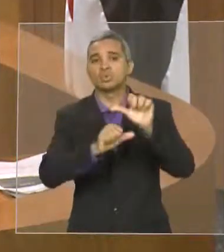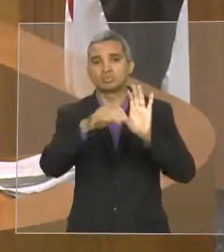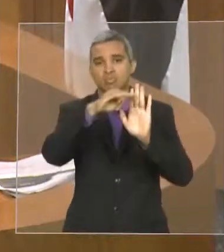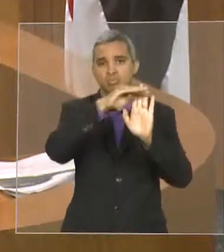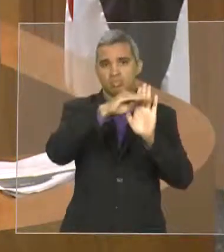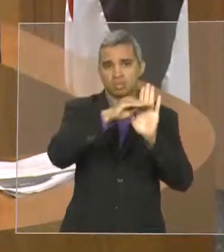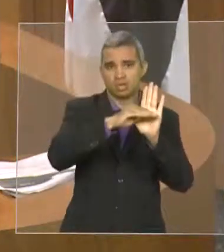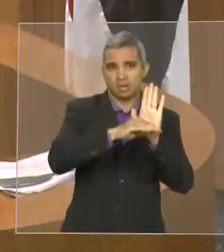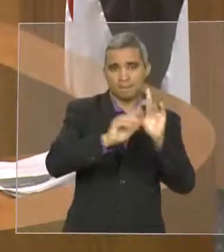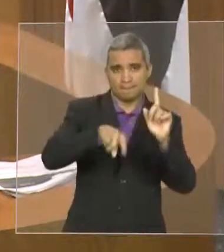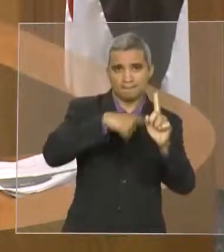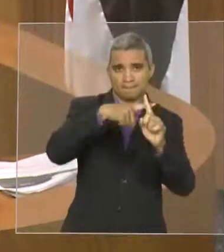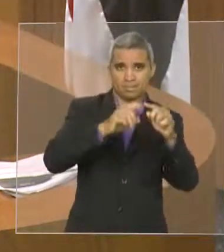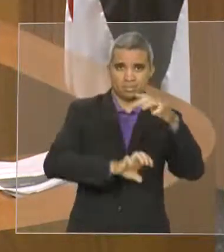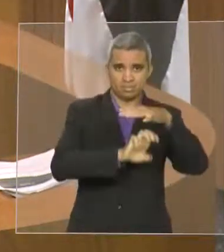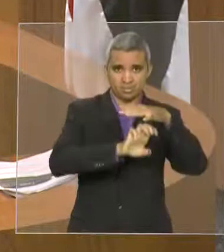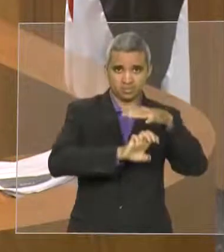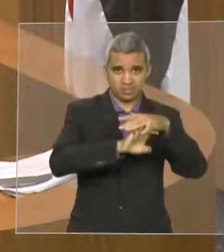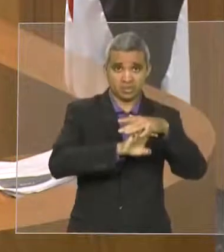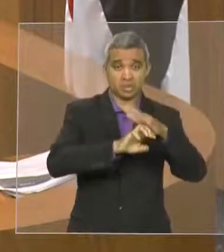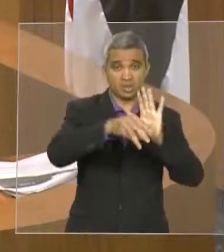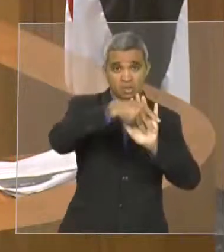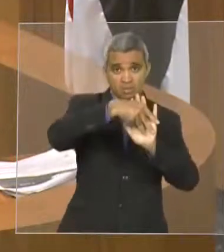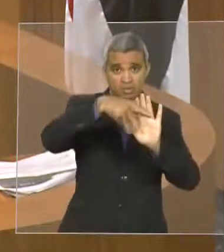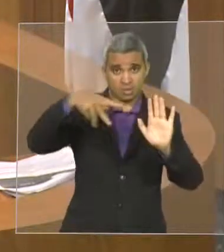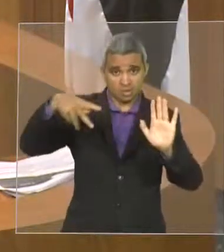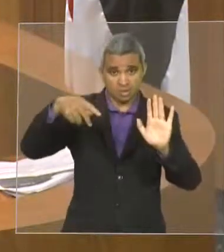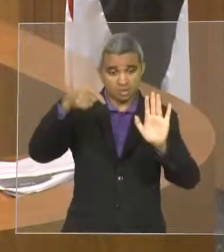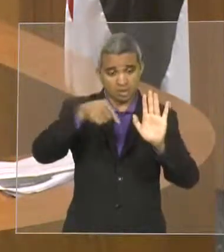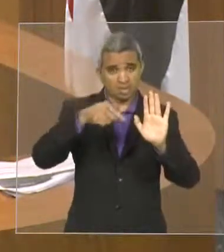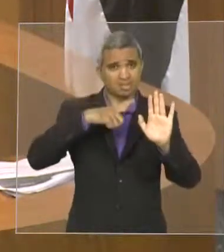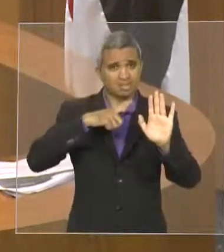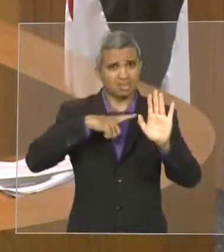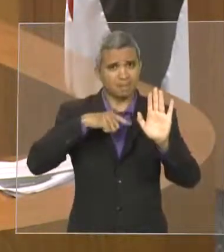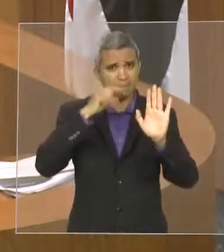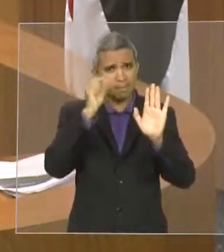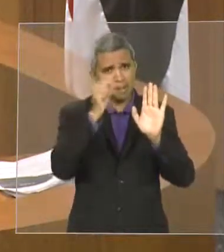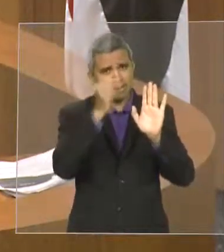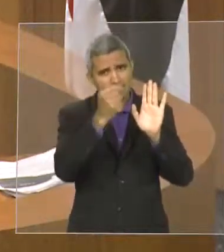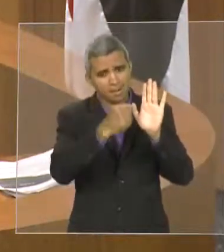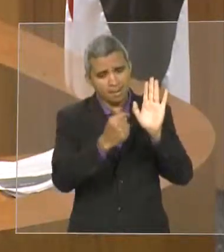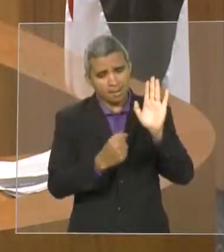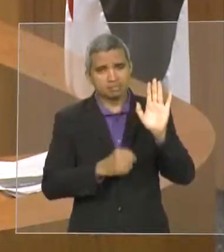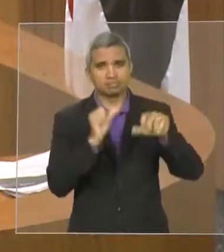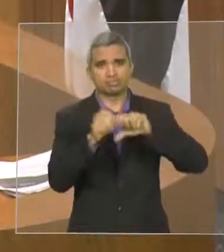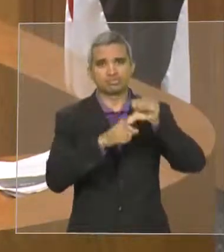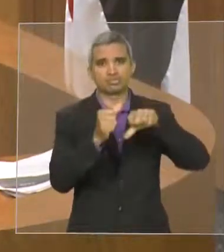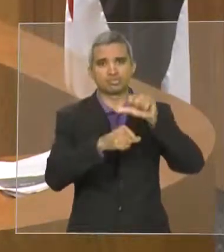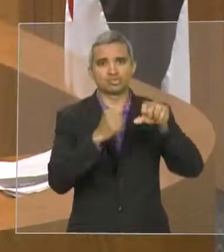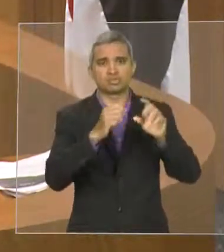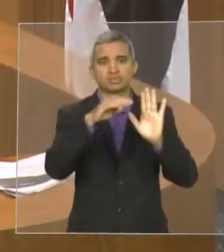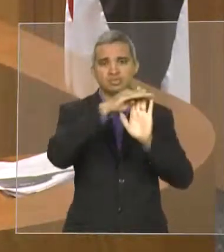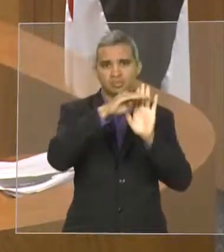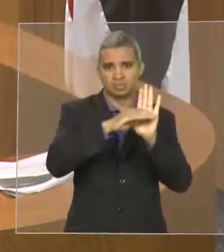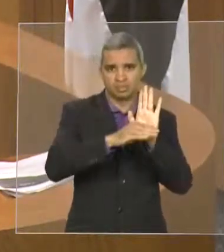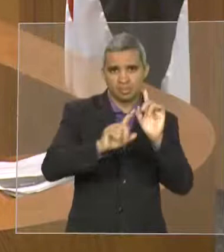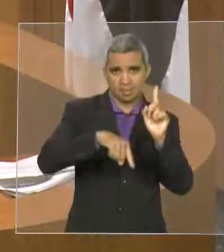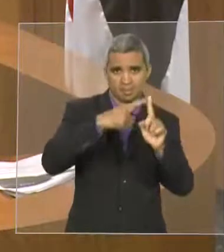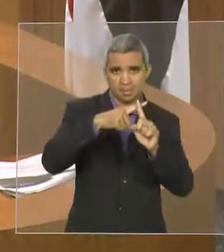Empresas. Essa medida provisória estabelece uma série de alterações do programa Mais Empresas, que essa Casa já aprovou